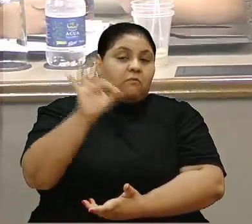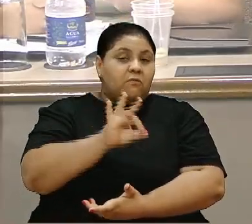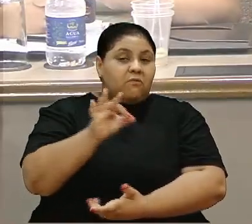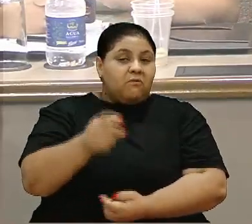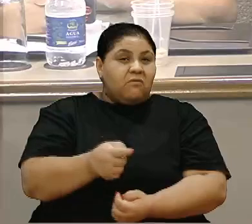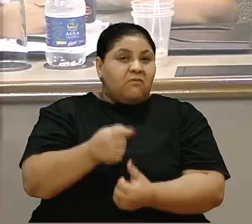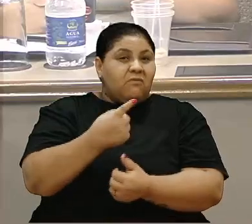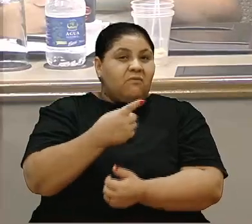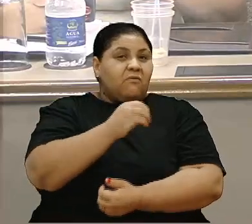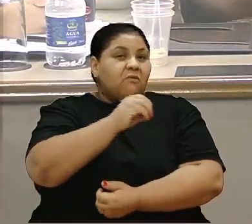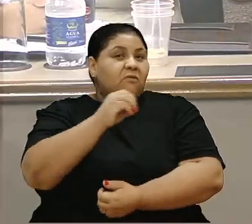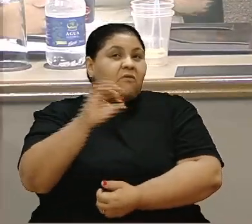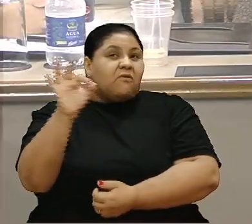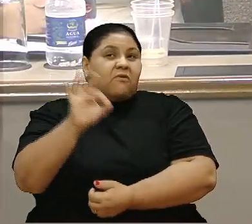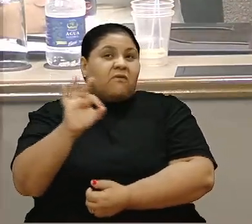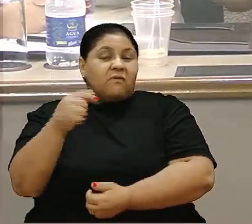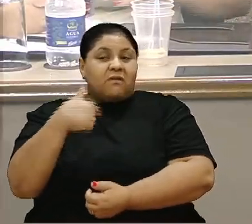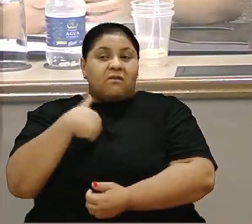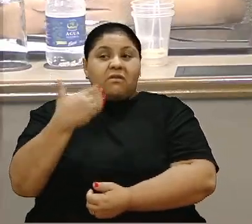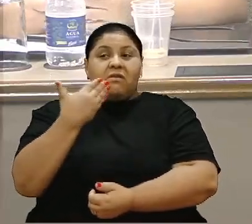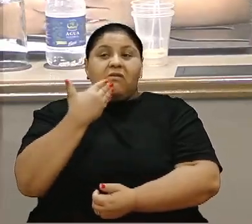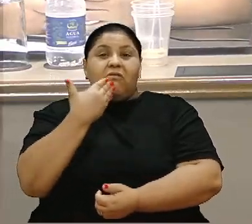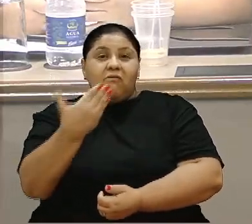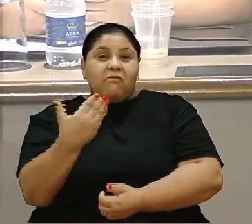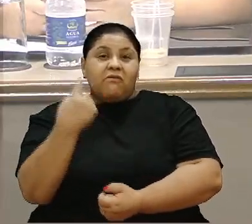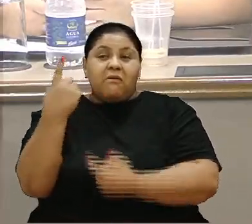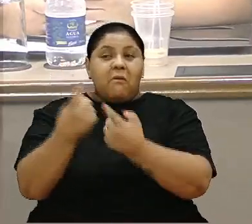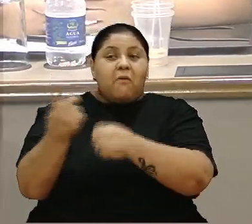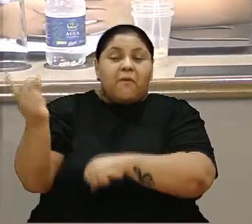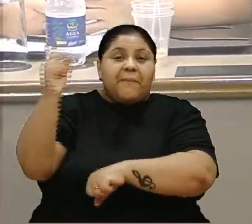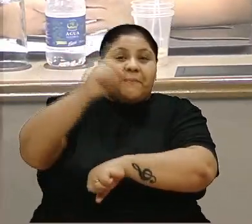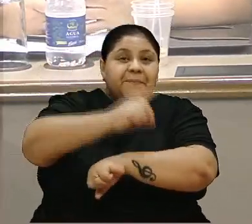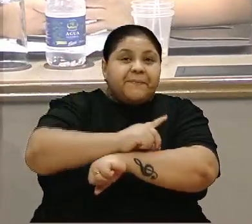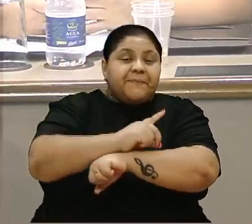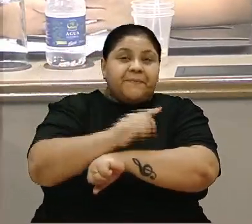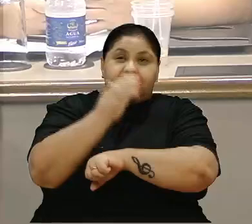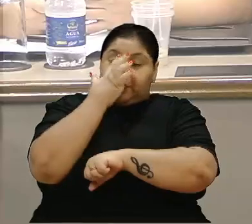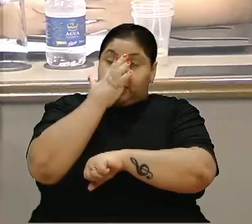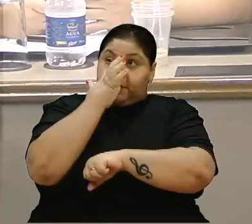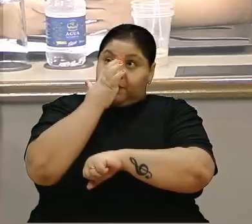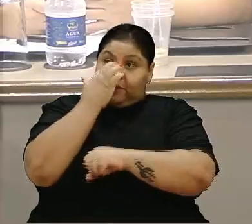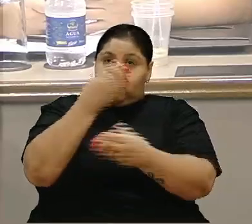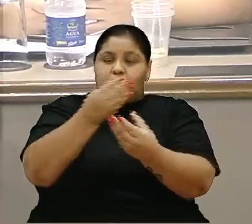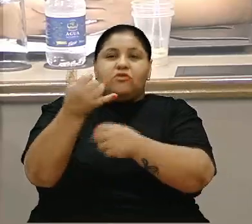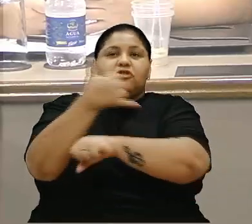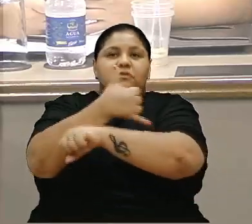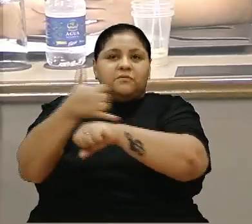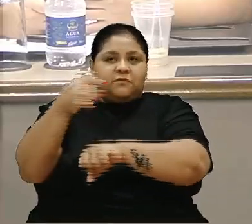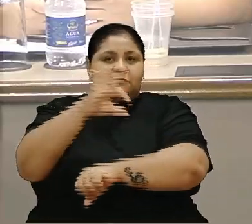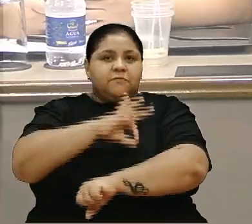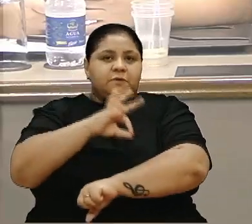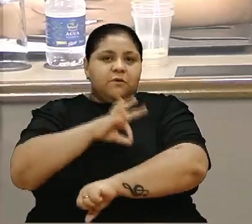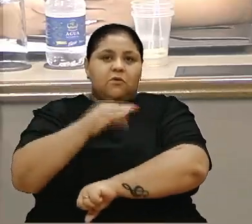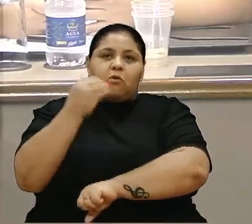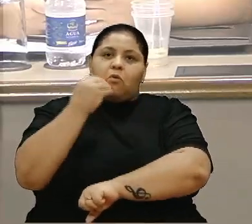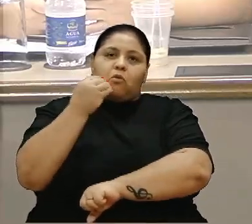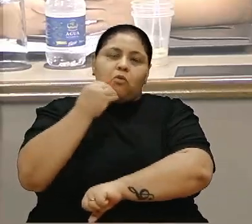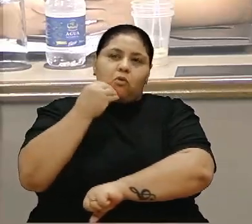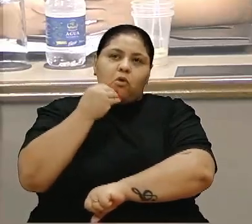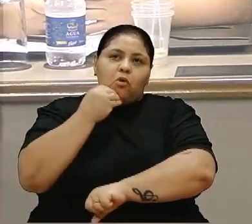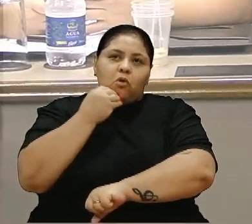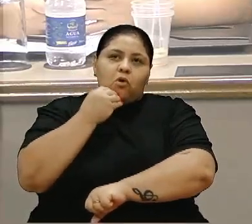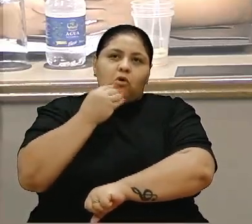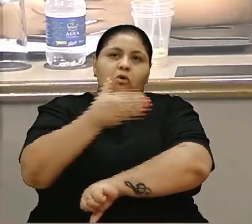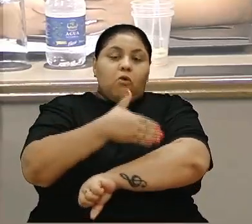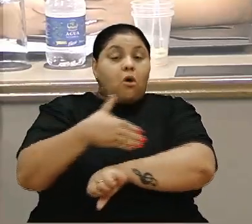que os 100% dos que eu abordei em alguns dias, muitos tinham passagens policiais, por óbvio. Claro que a rua daqui a